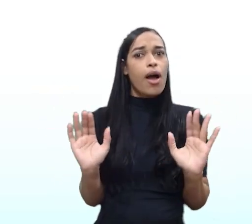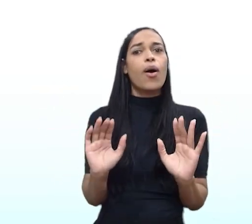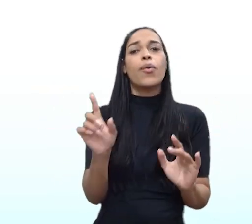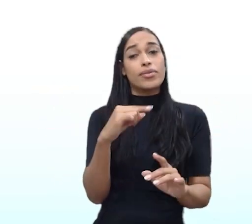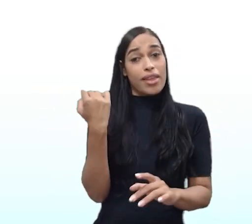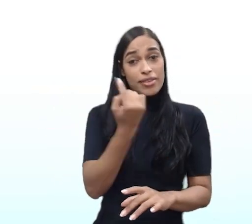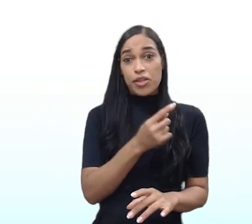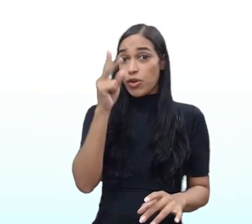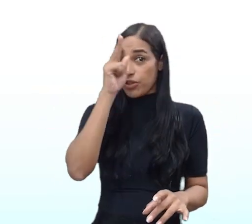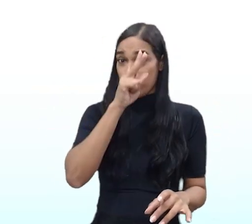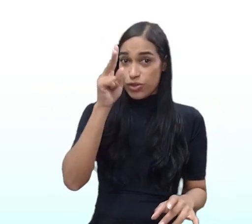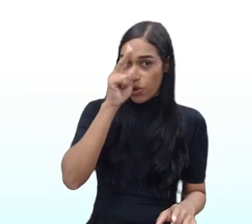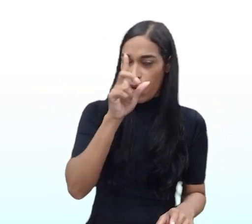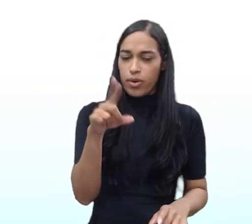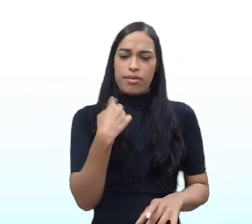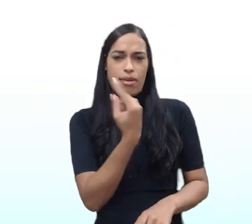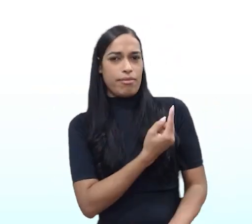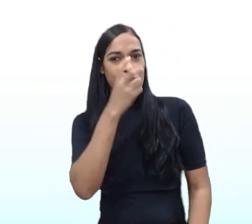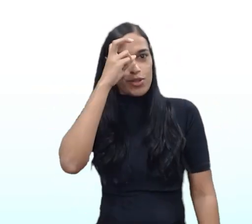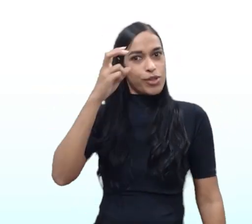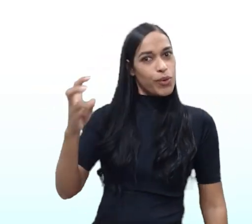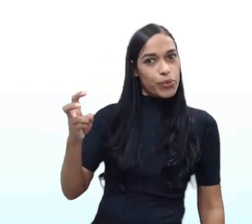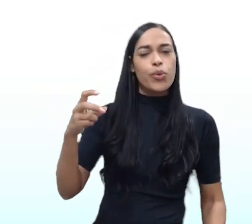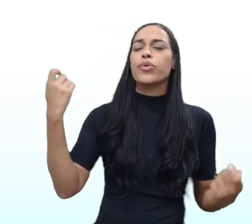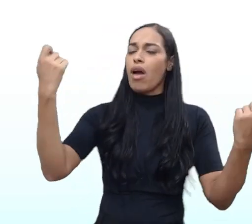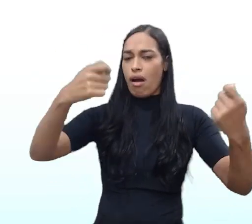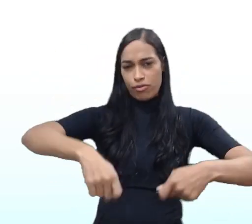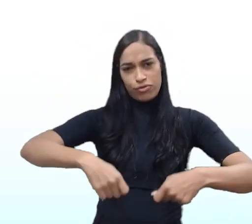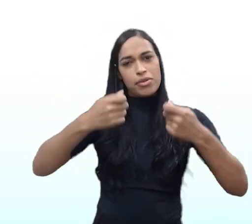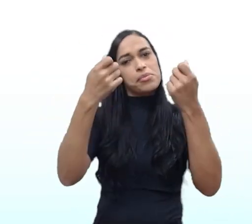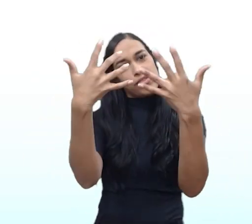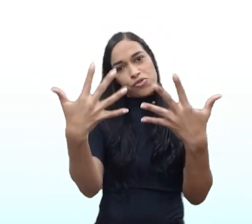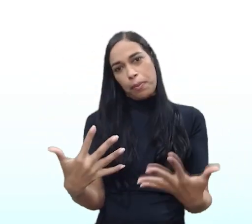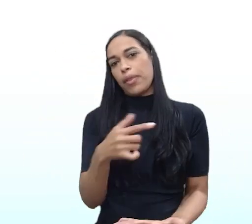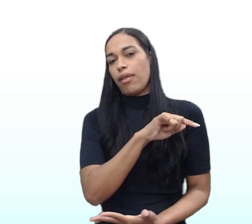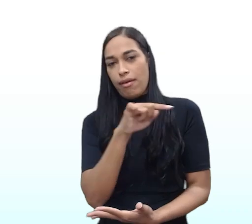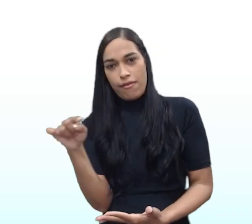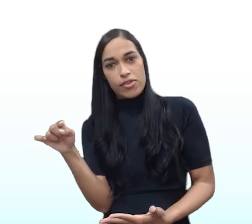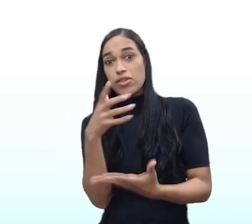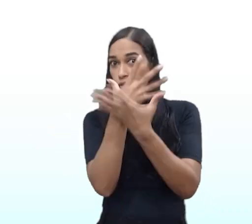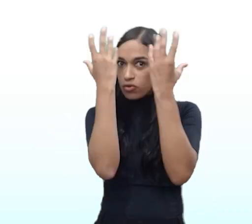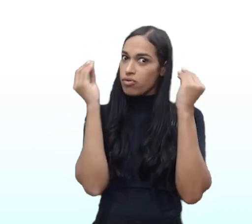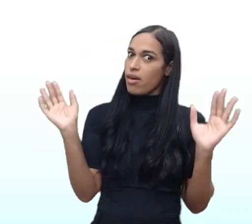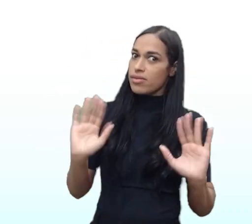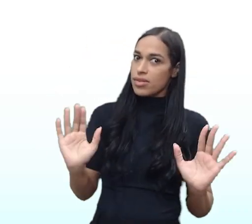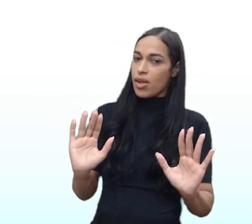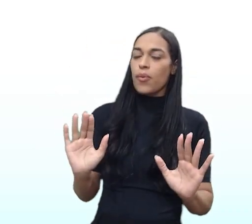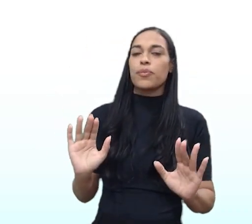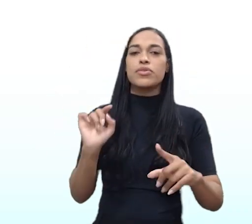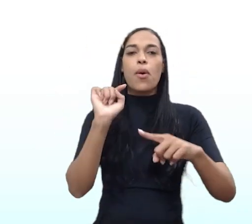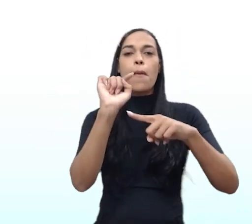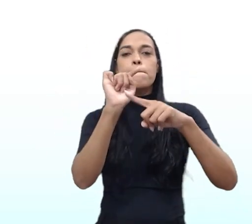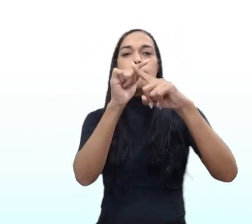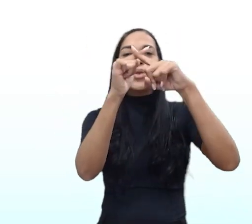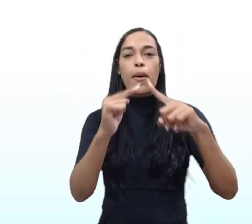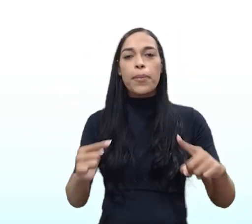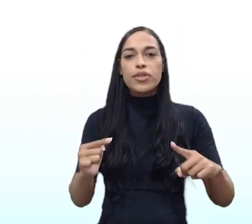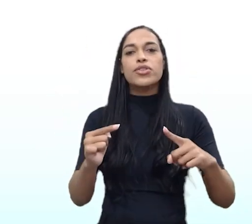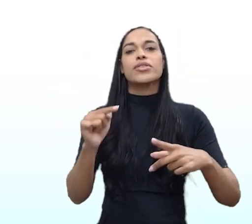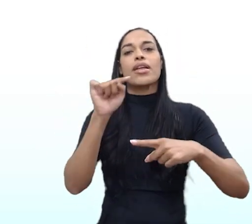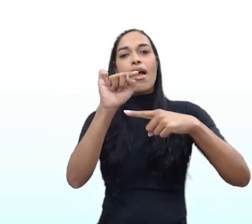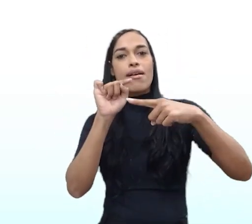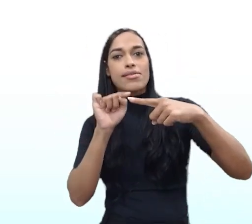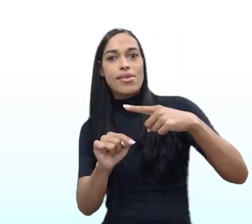Está na nossa história, faz parte da nossa cultura, a gente precisa levar em consideração, não esquece disso. Proporcionalidade, então, fala sobre